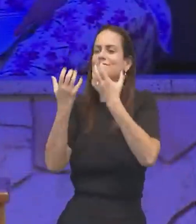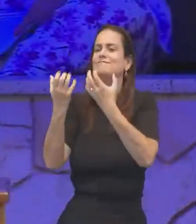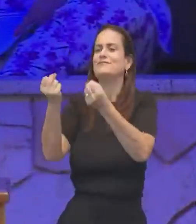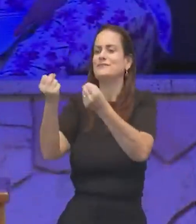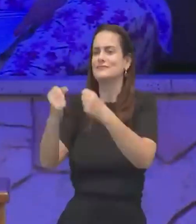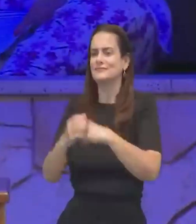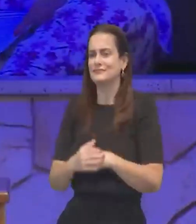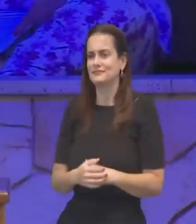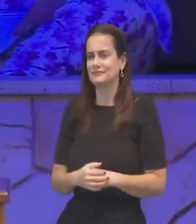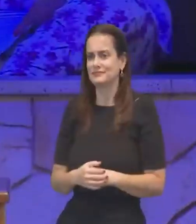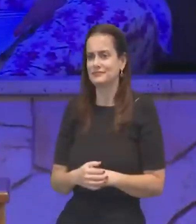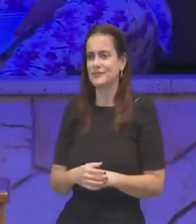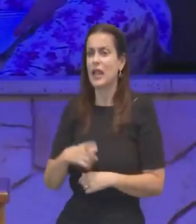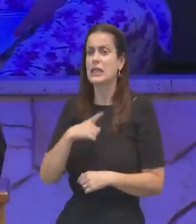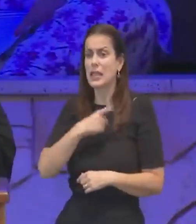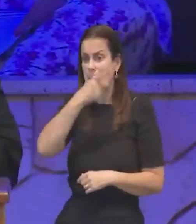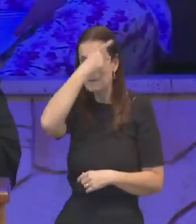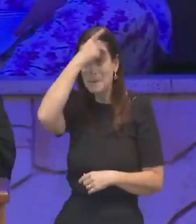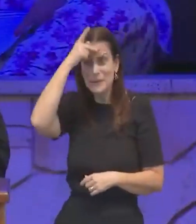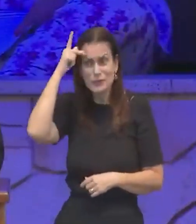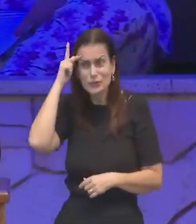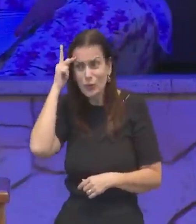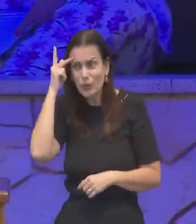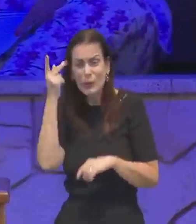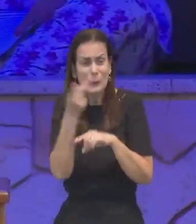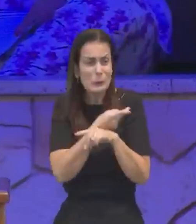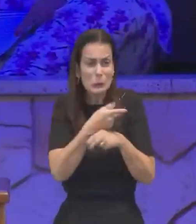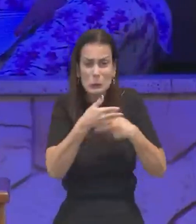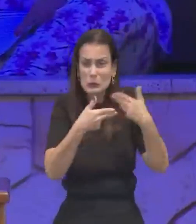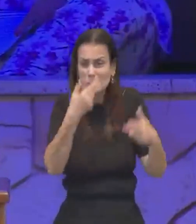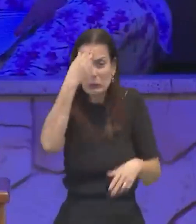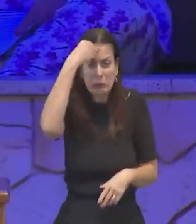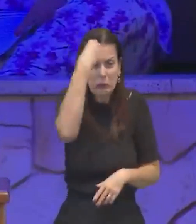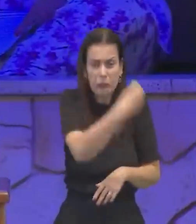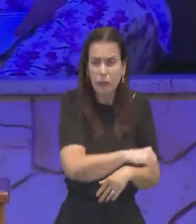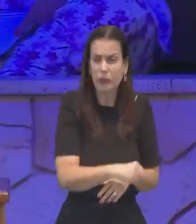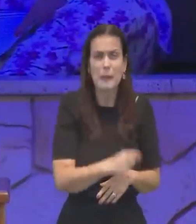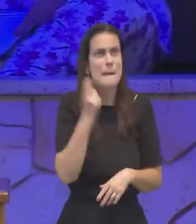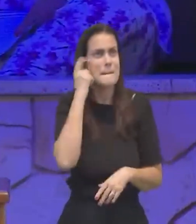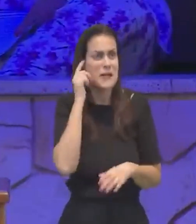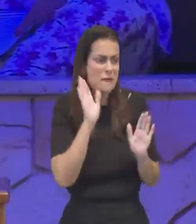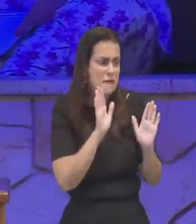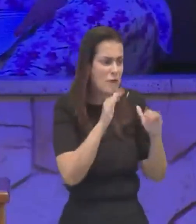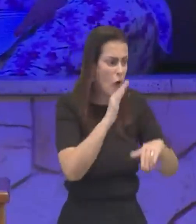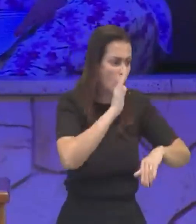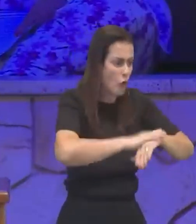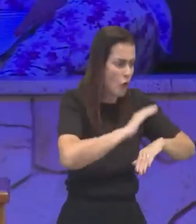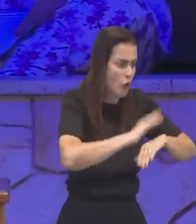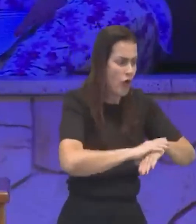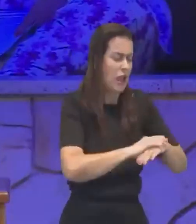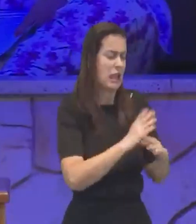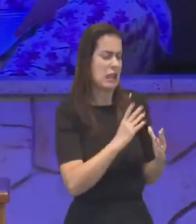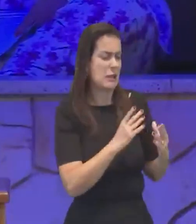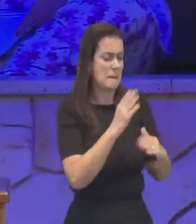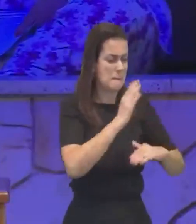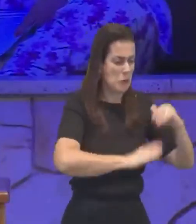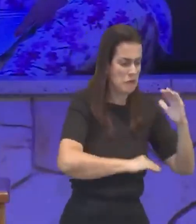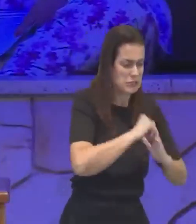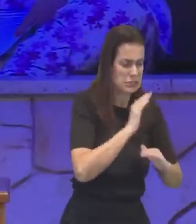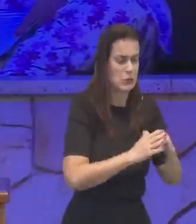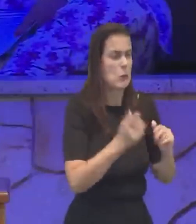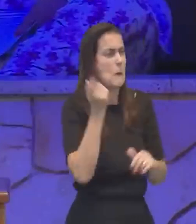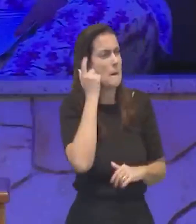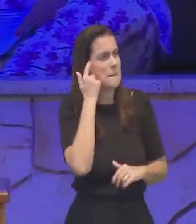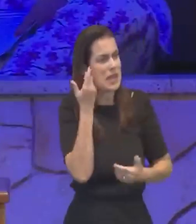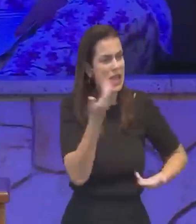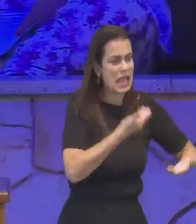Há pessoas aqui correndo atrás do vento, achando que é na carreira, achando que é no amor, achando que é nos relacionamentos